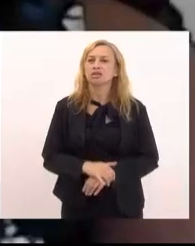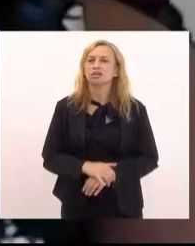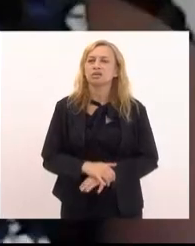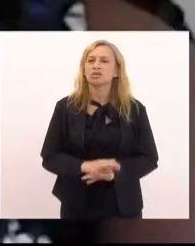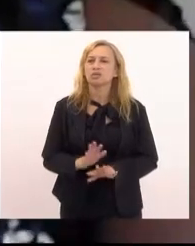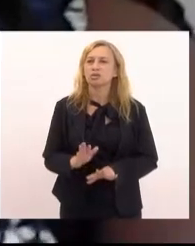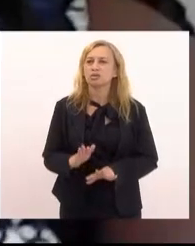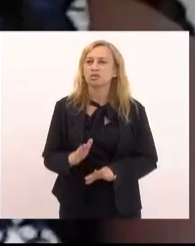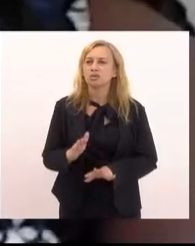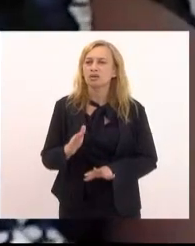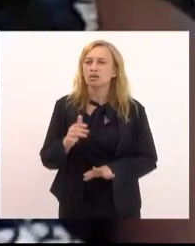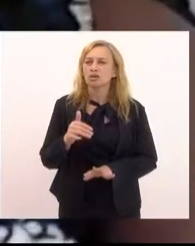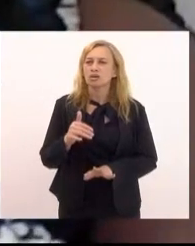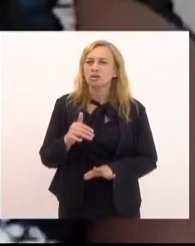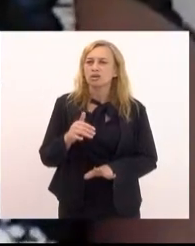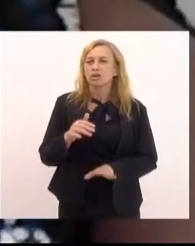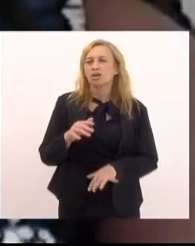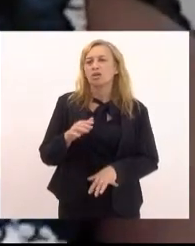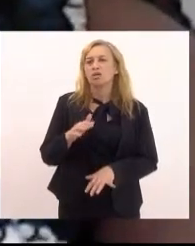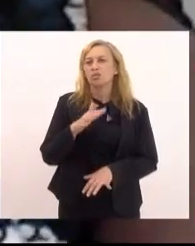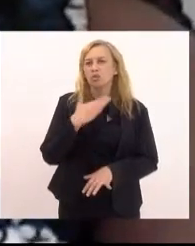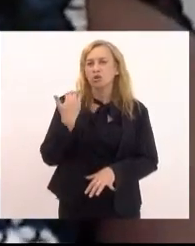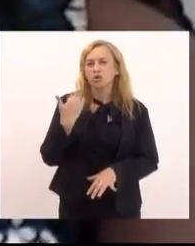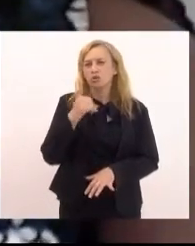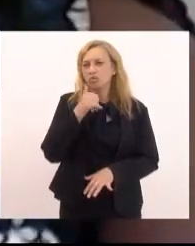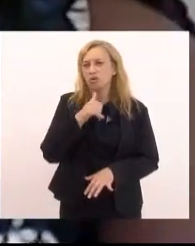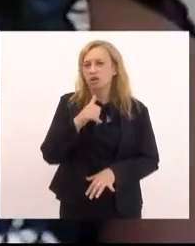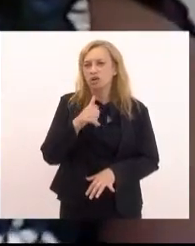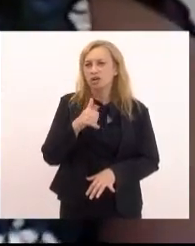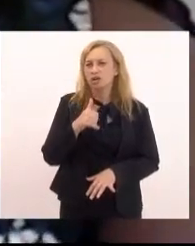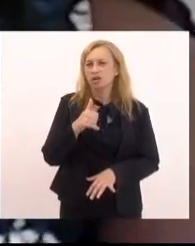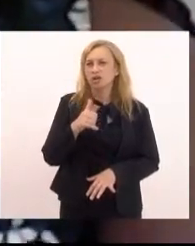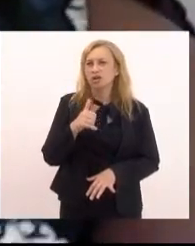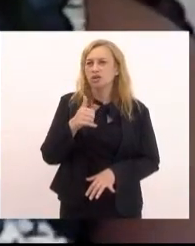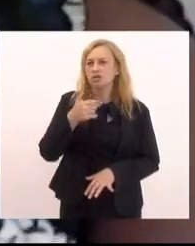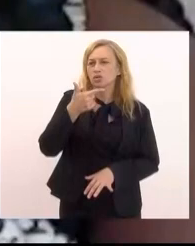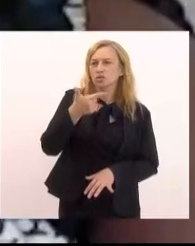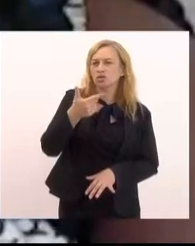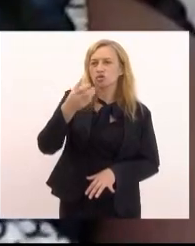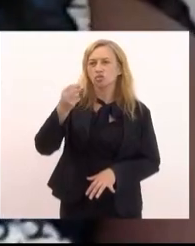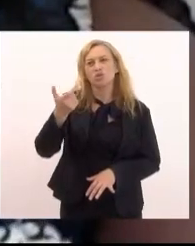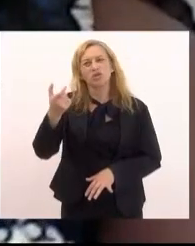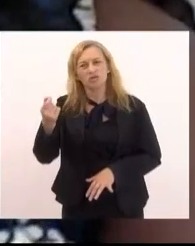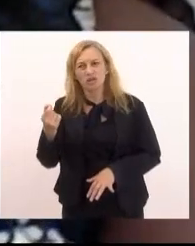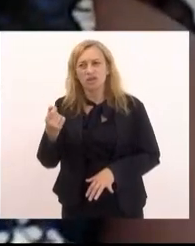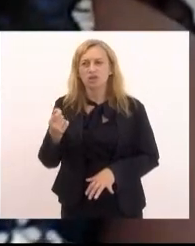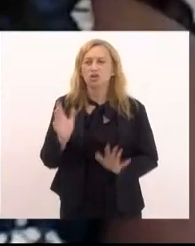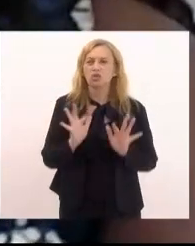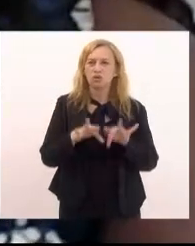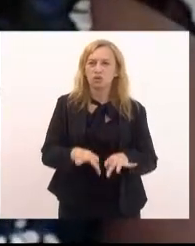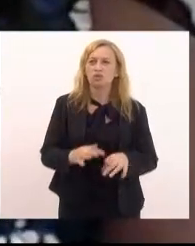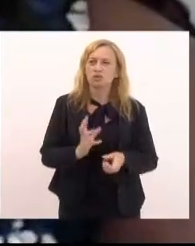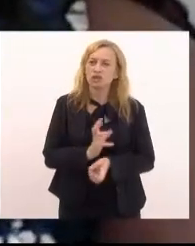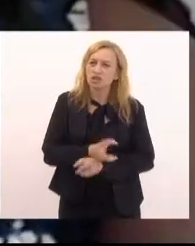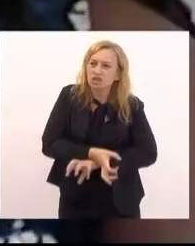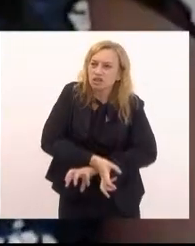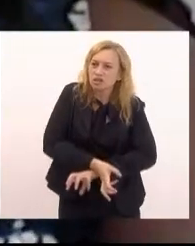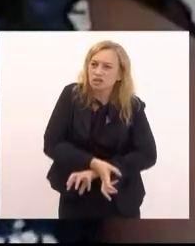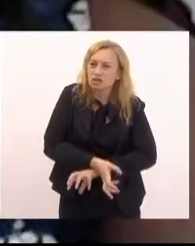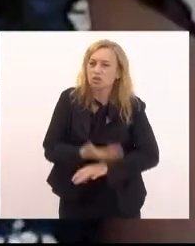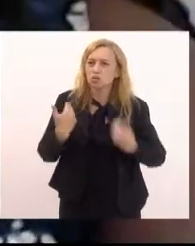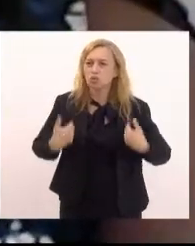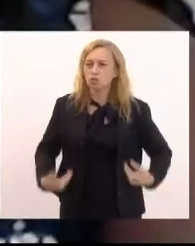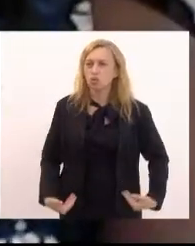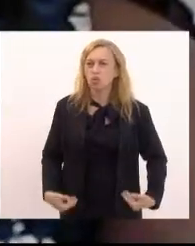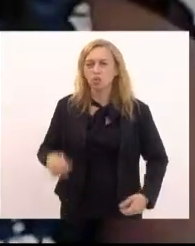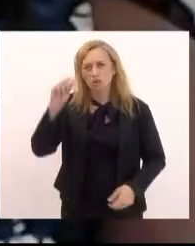em 2020, a Toni Morrison, que diz que com o fim da escravização dos corpos negros,